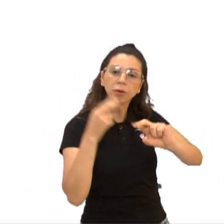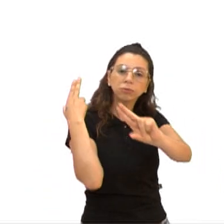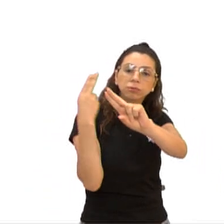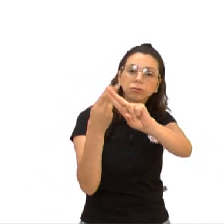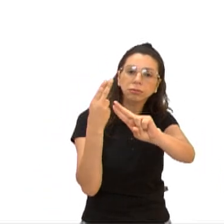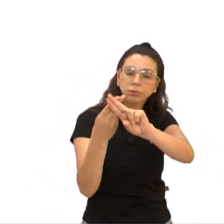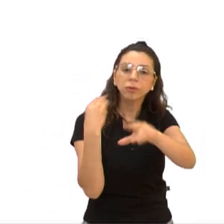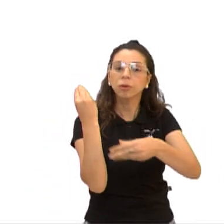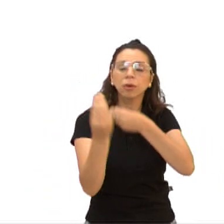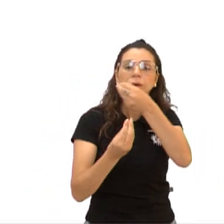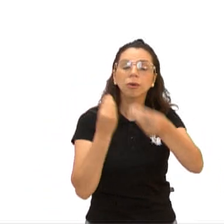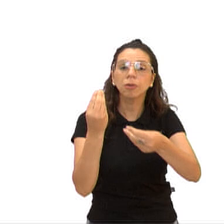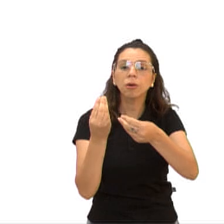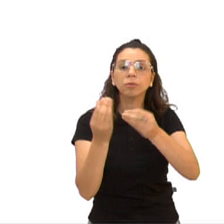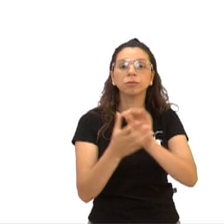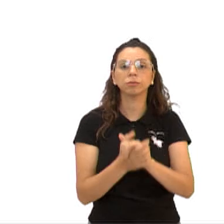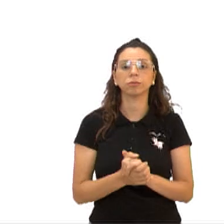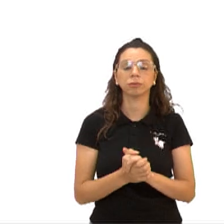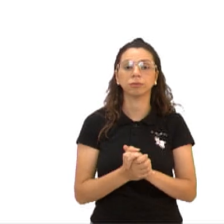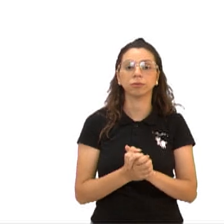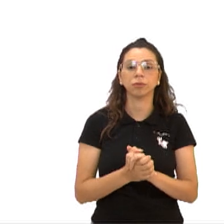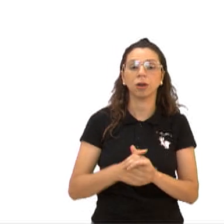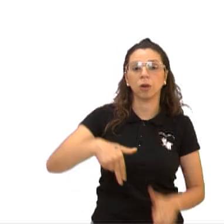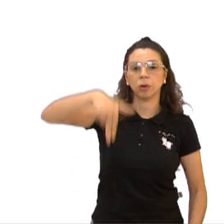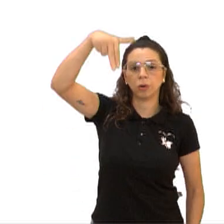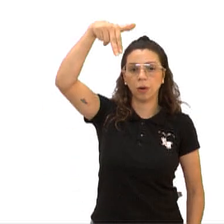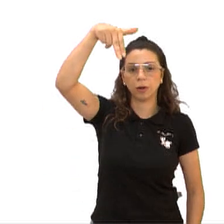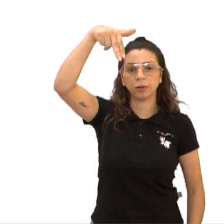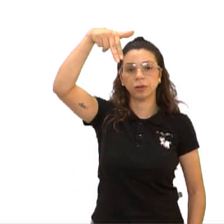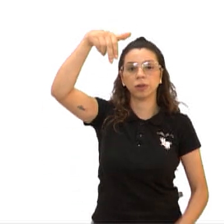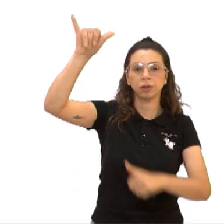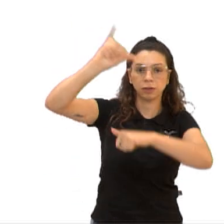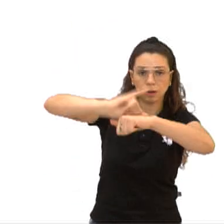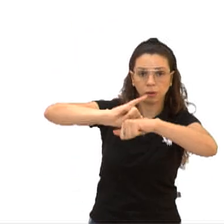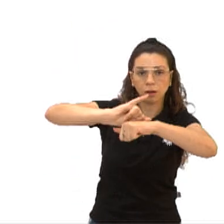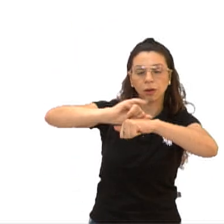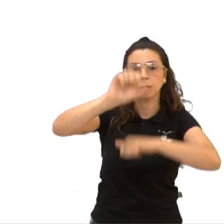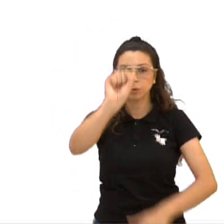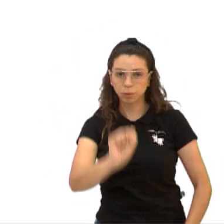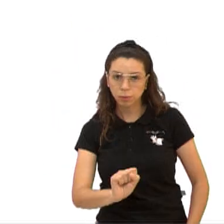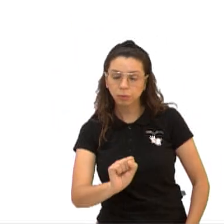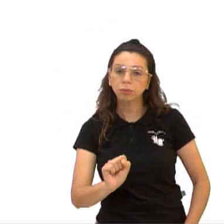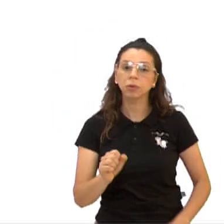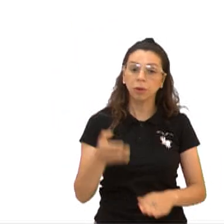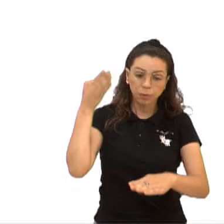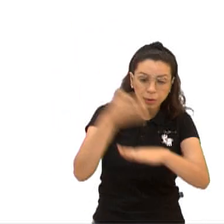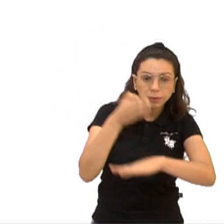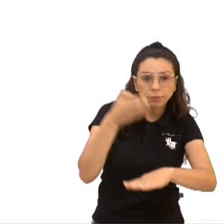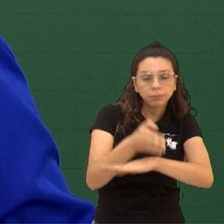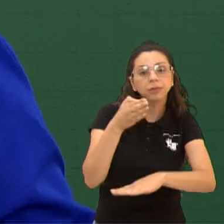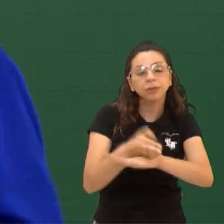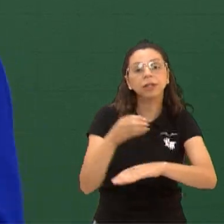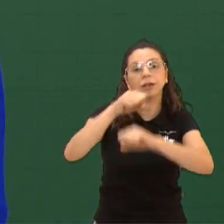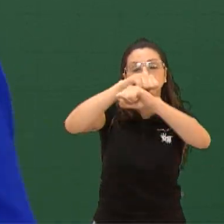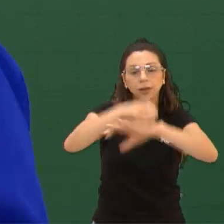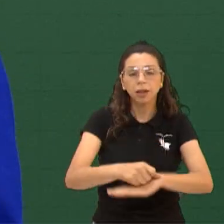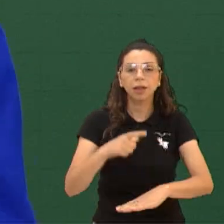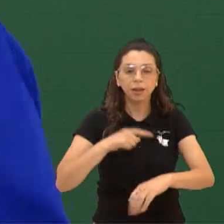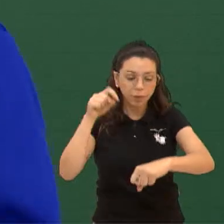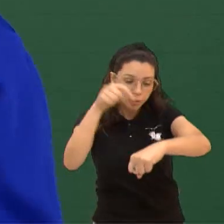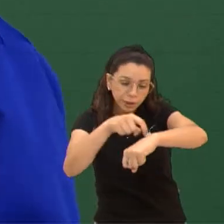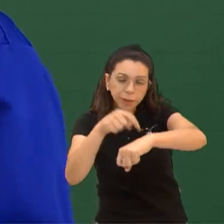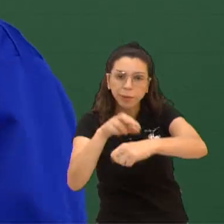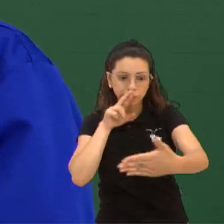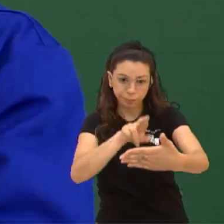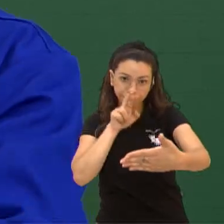usada como regionalização por Norte, Centro, Central e Sul? Bora lá acessar o aplicativo, vamos contar um tempinho e vocês